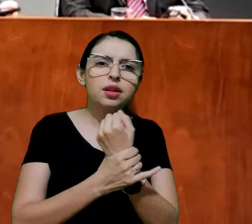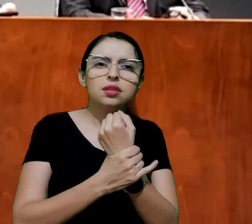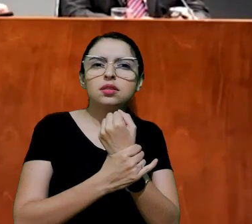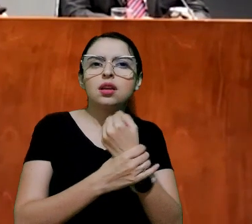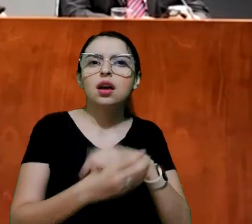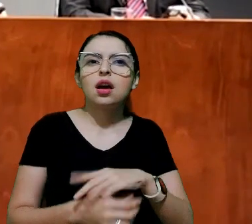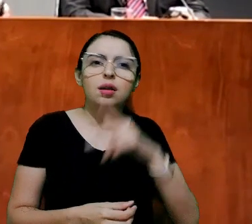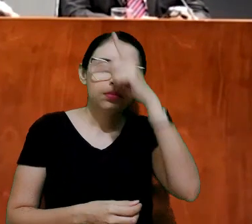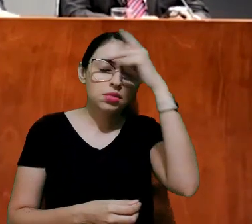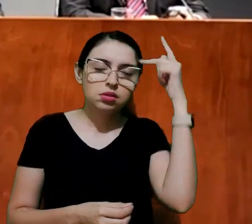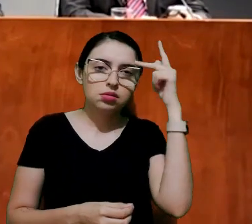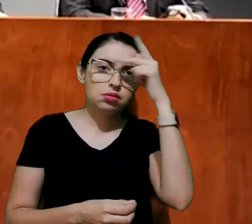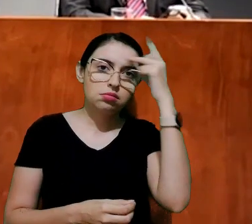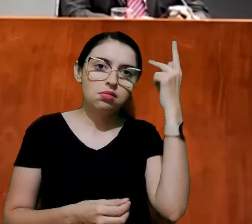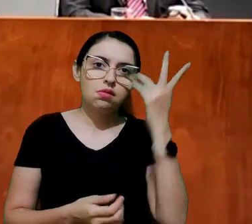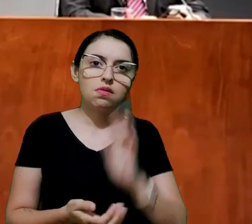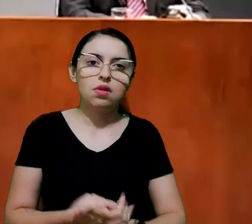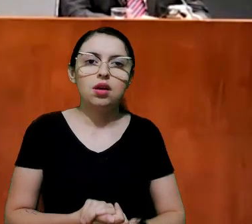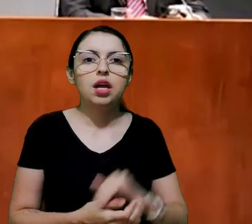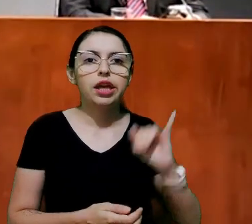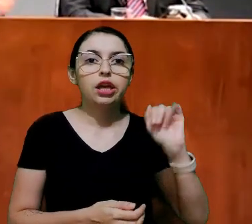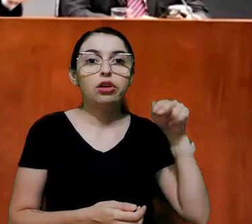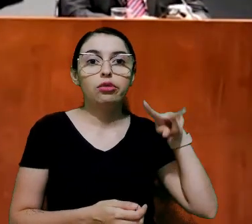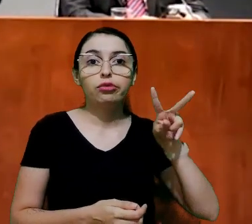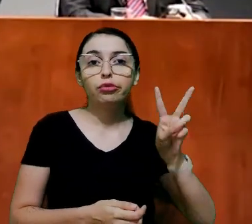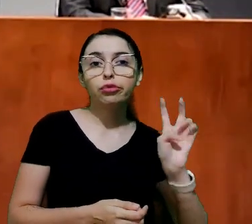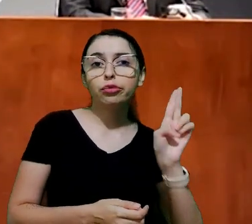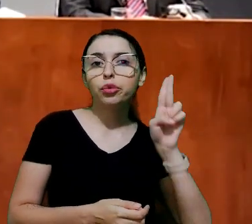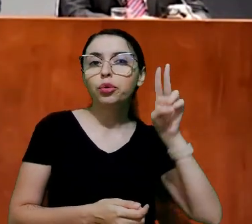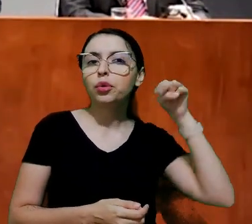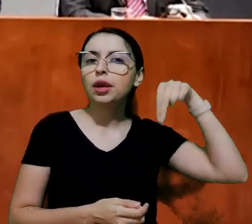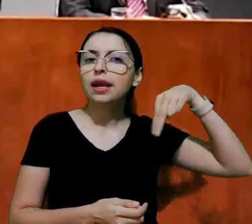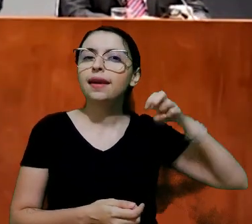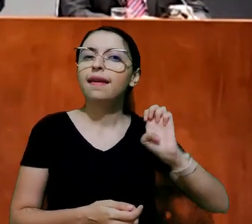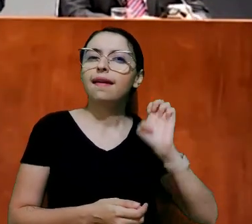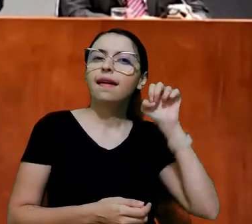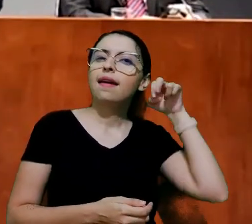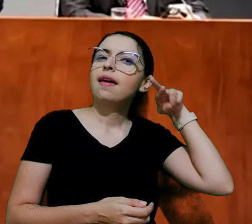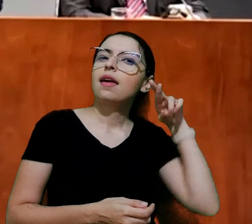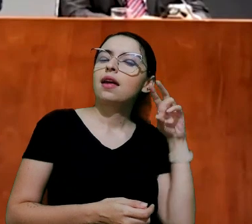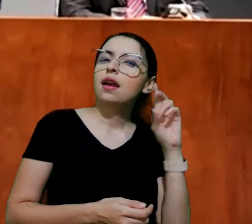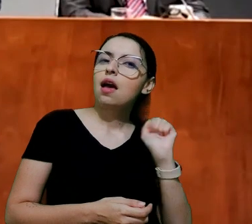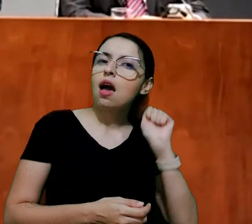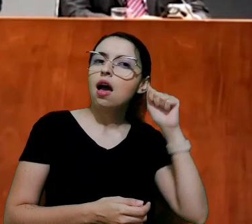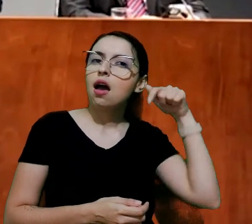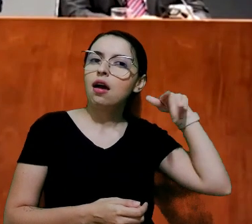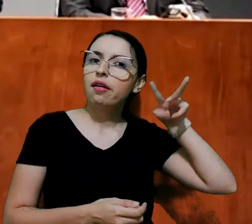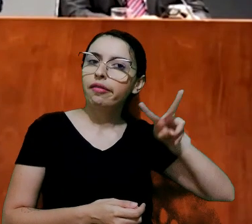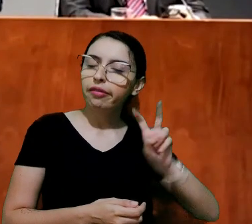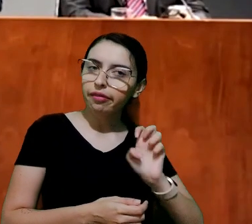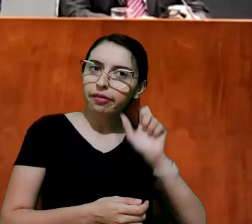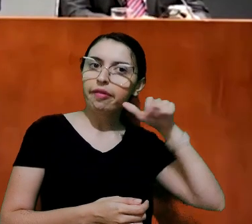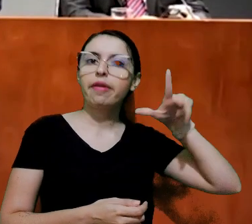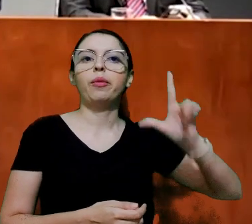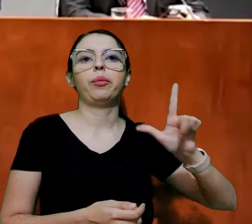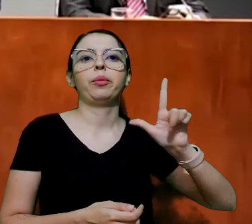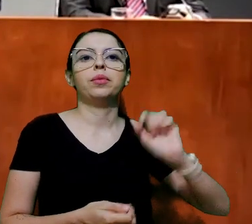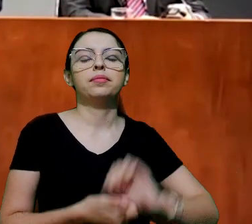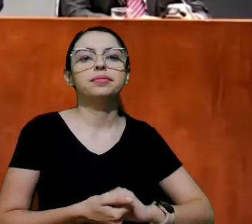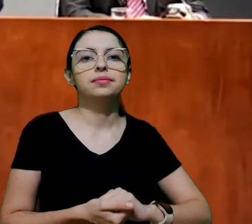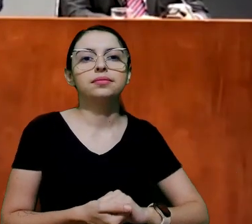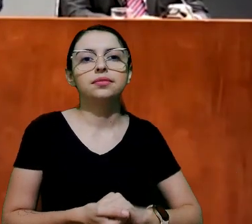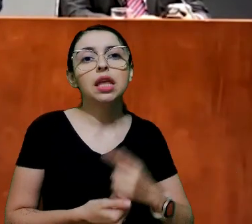proteção, ainda que não seja incapaz, mas proteger um vulnerável, que ela poderia limitar a